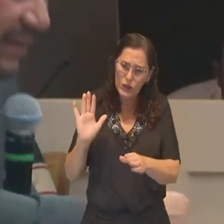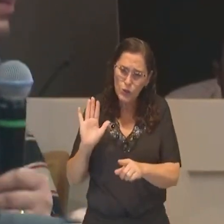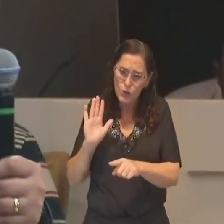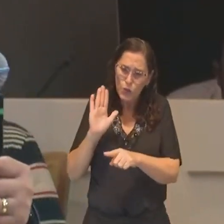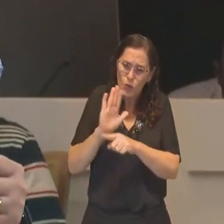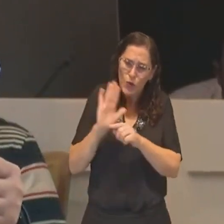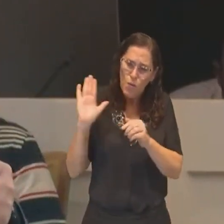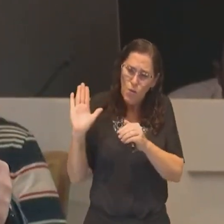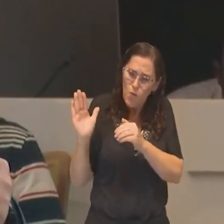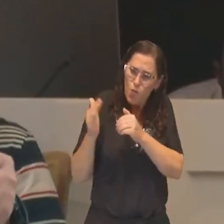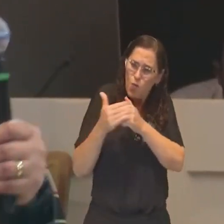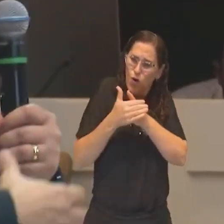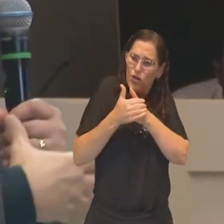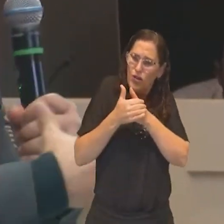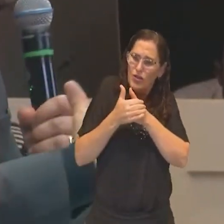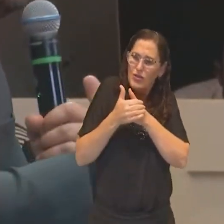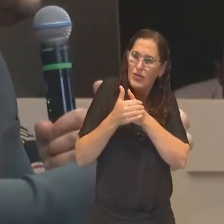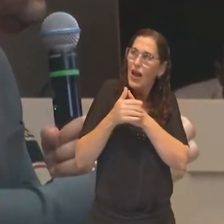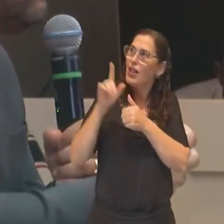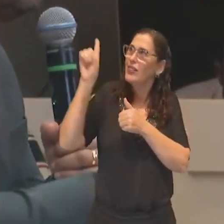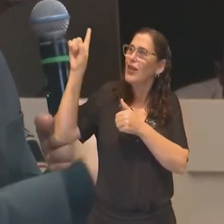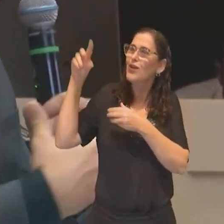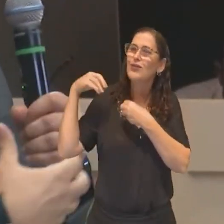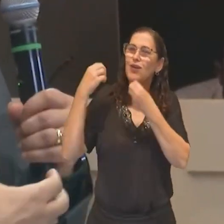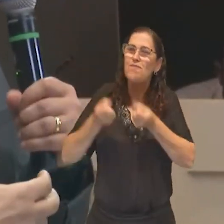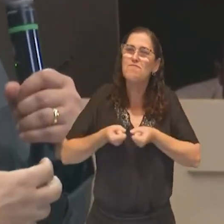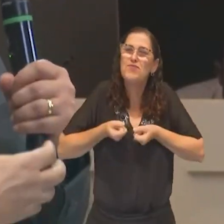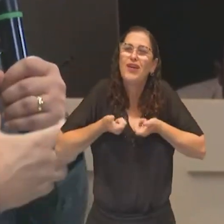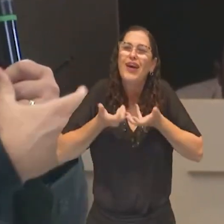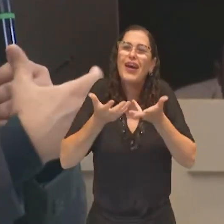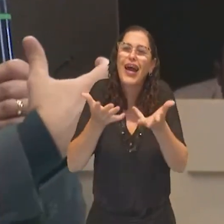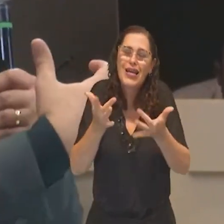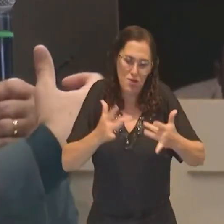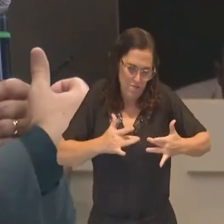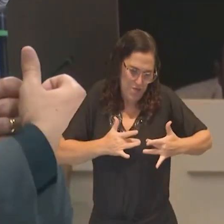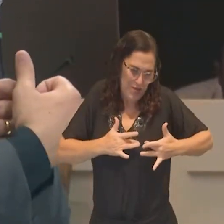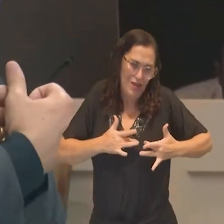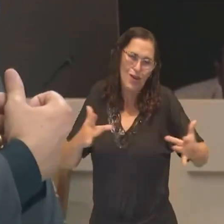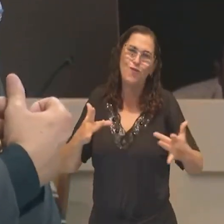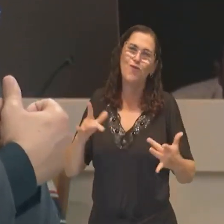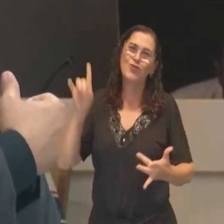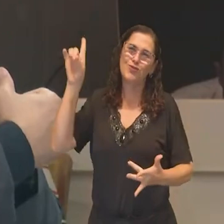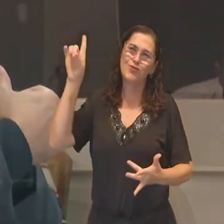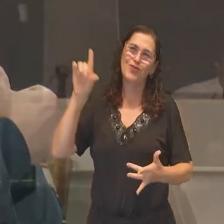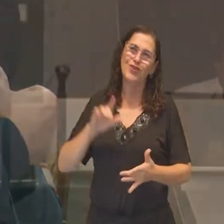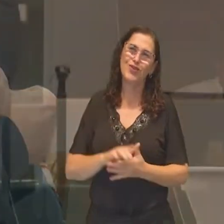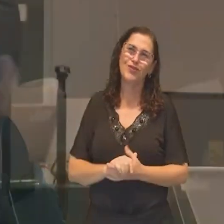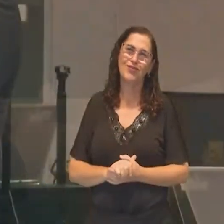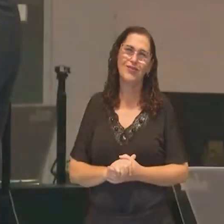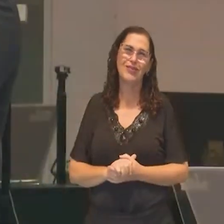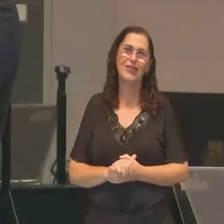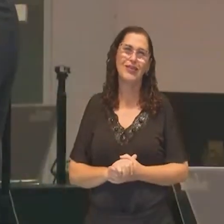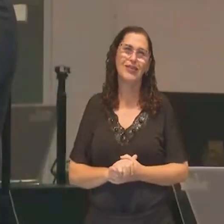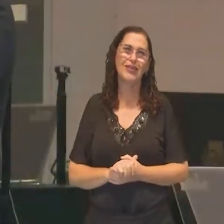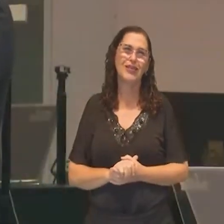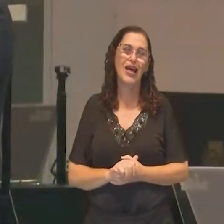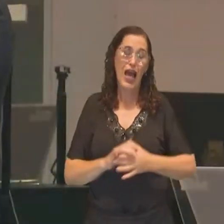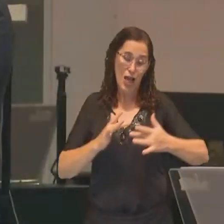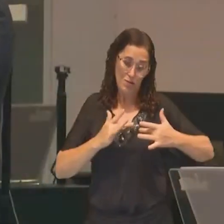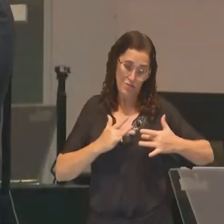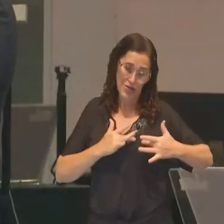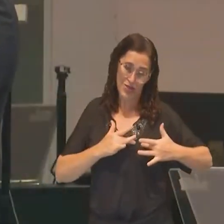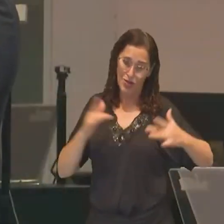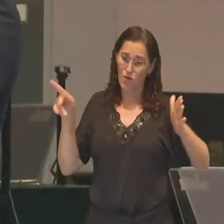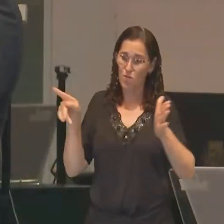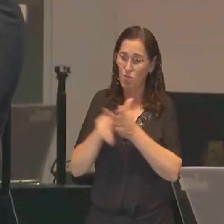coberta. Ele é um Deus gracioso, Ele é um Deus misericordioso. As misericórdias